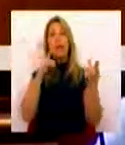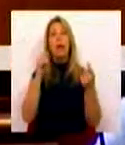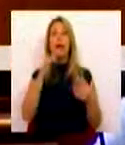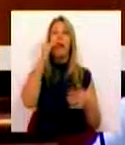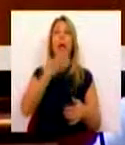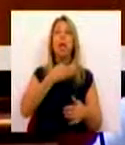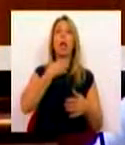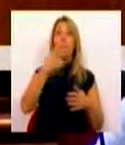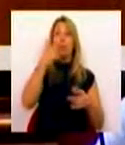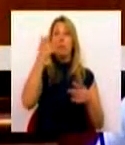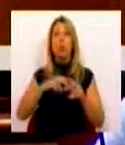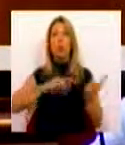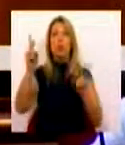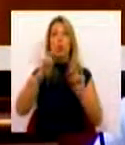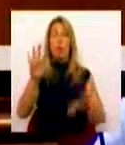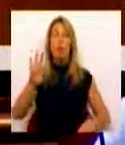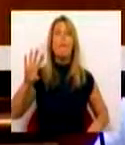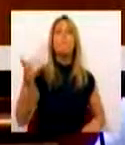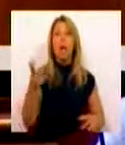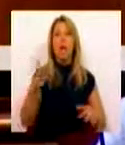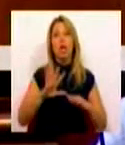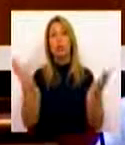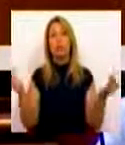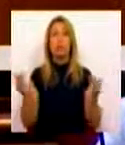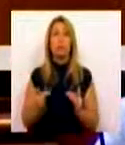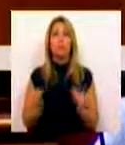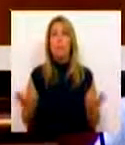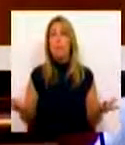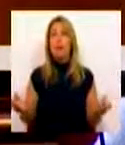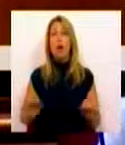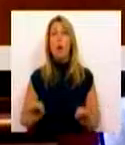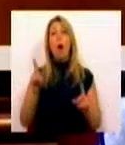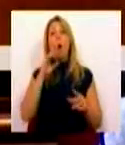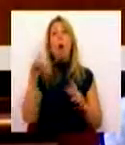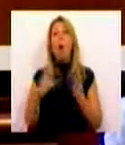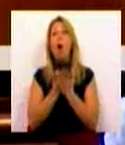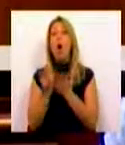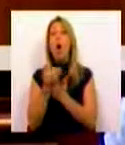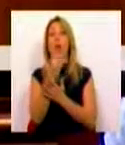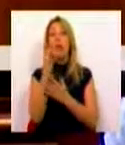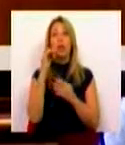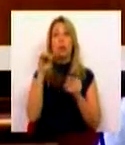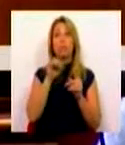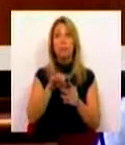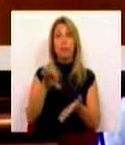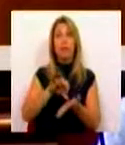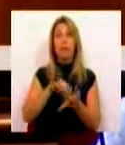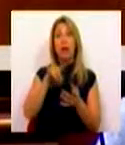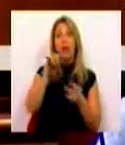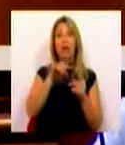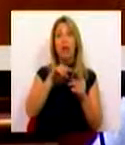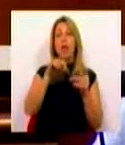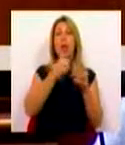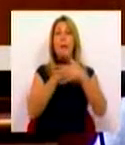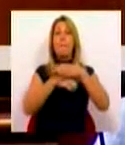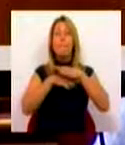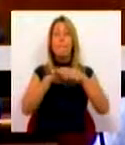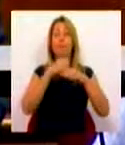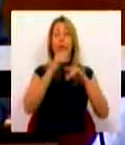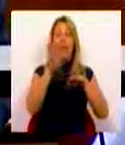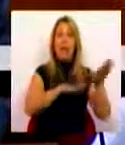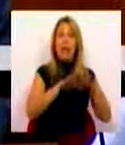não deixar de ter em conta que as rotas do Mediterrâneo Central, rumo à Itália, e também no Mediterrâneo Ocidental, rumo à